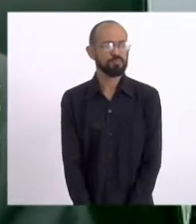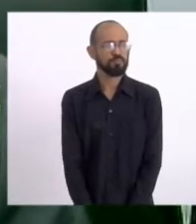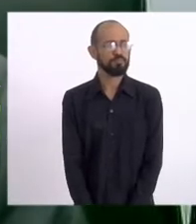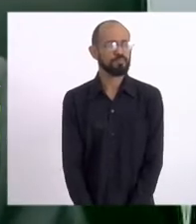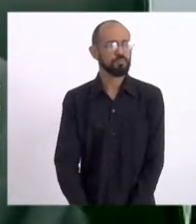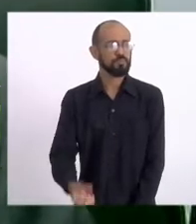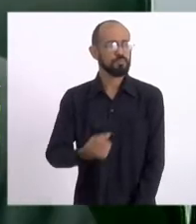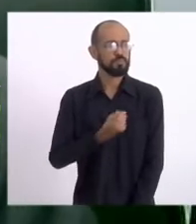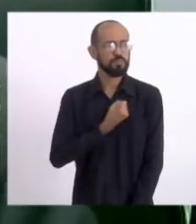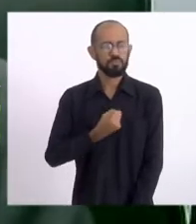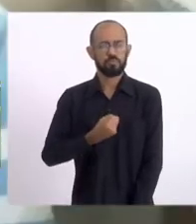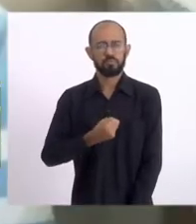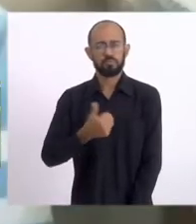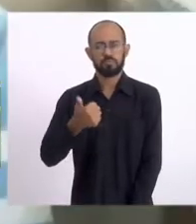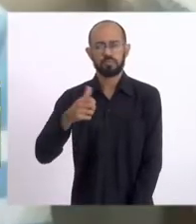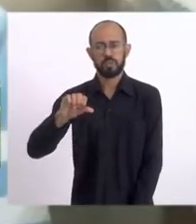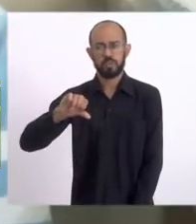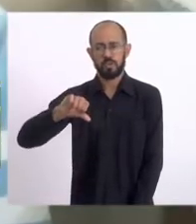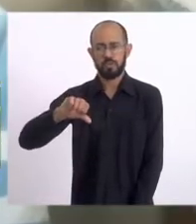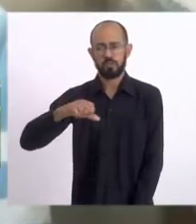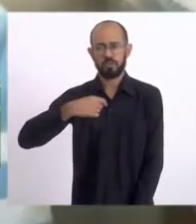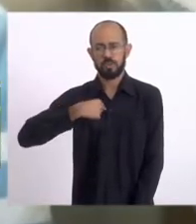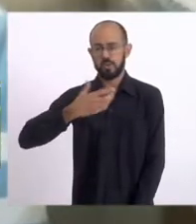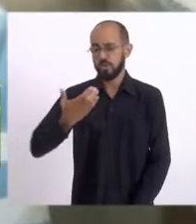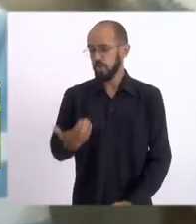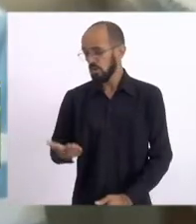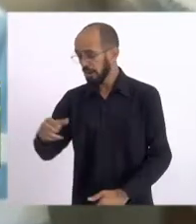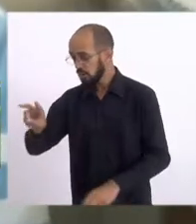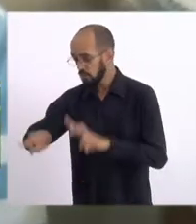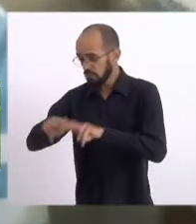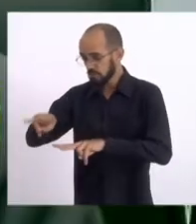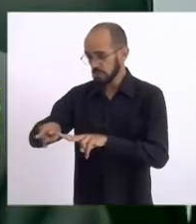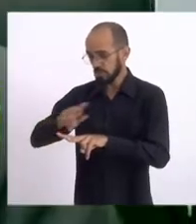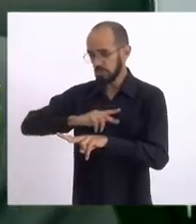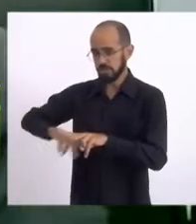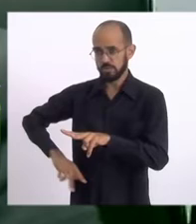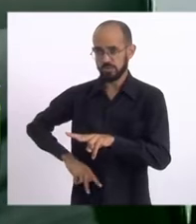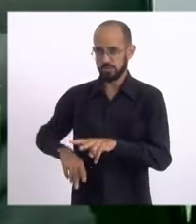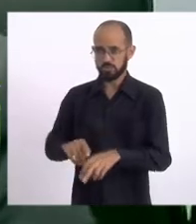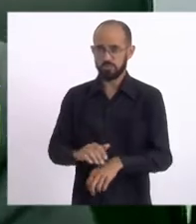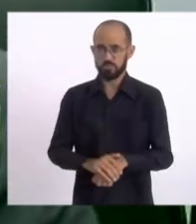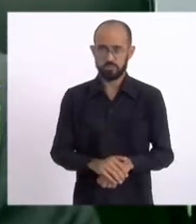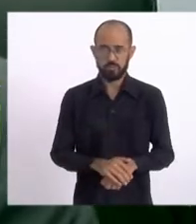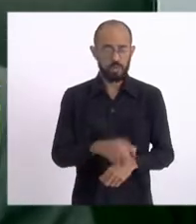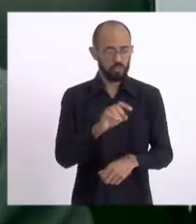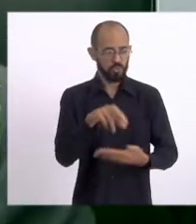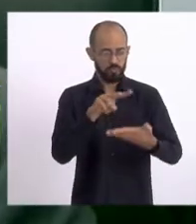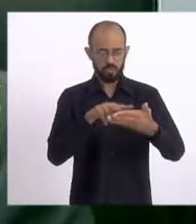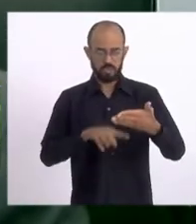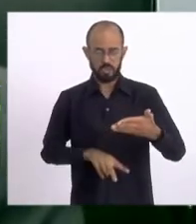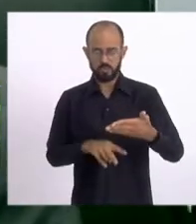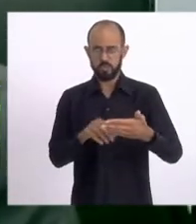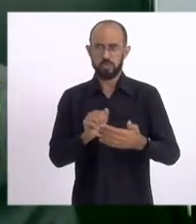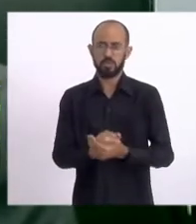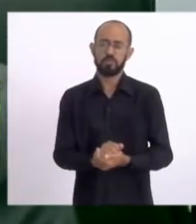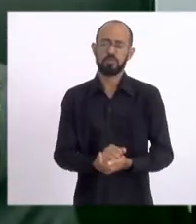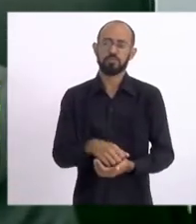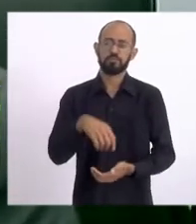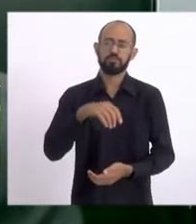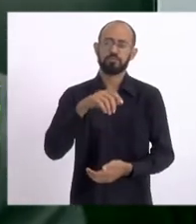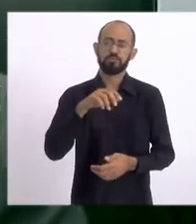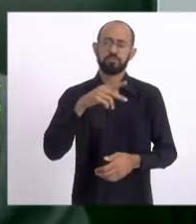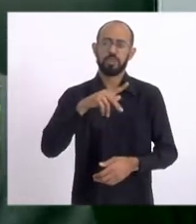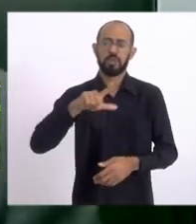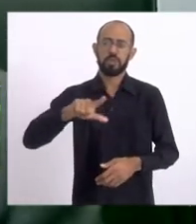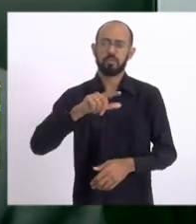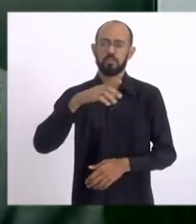19. 19, eu quero vista, presidente. Ok, projeto de lei. Só vou fazer a leitura, Luiz. Projeto de lei